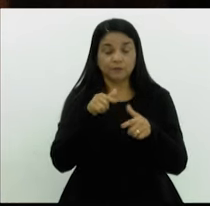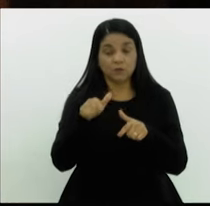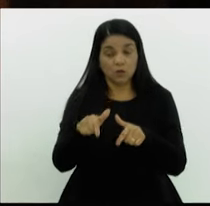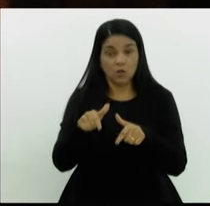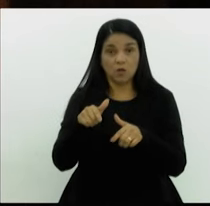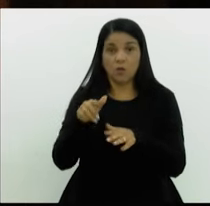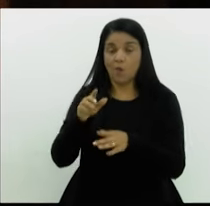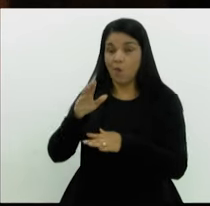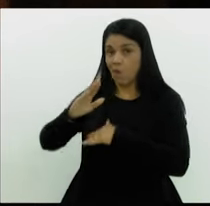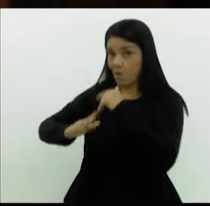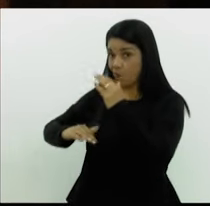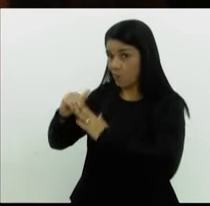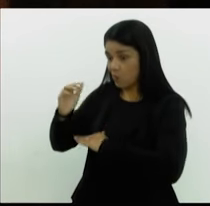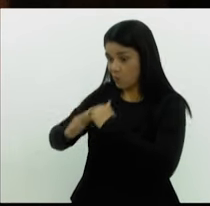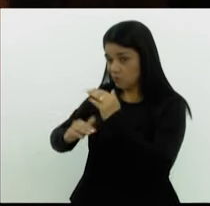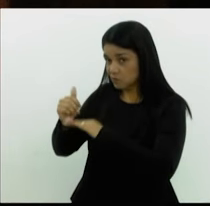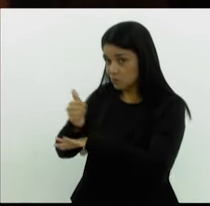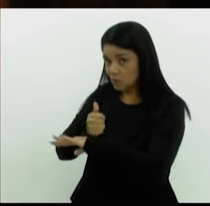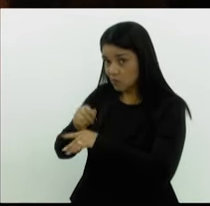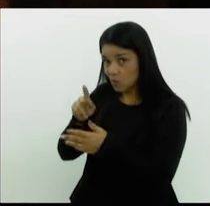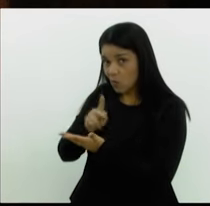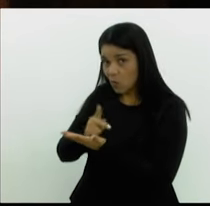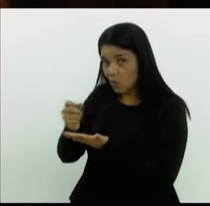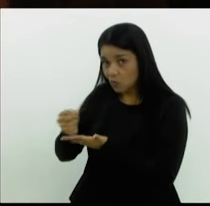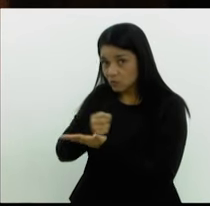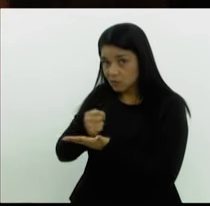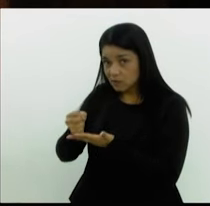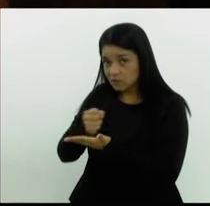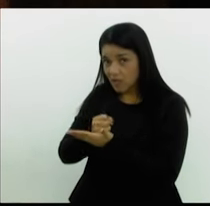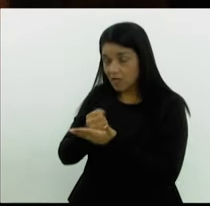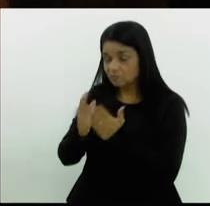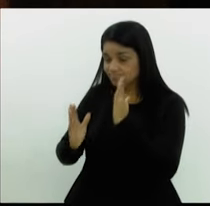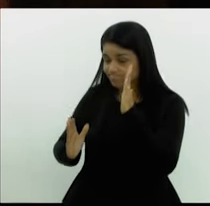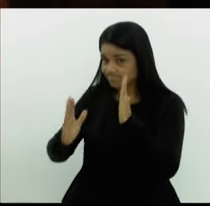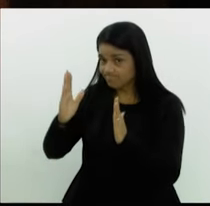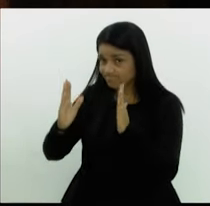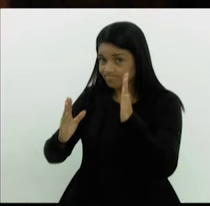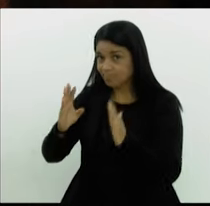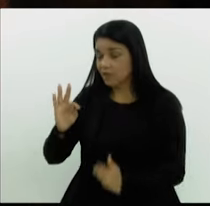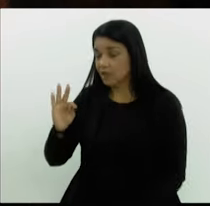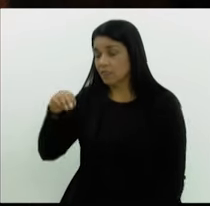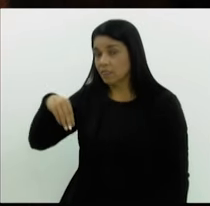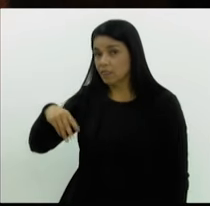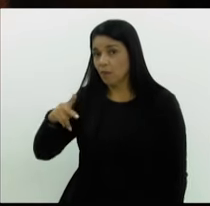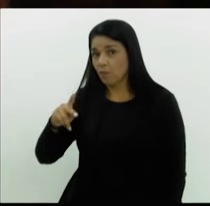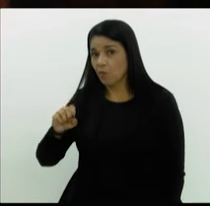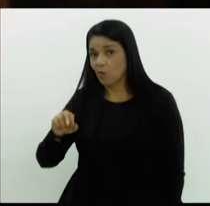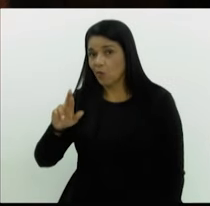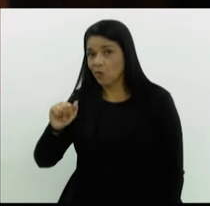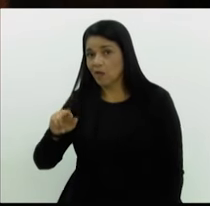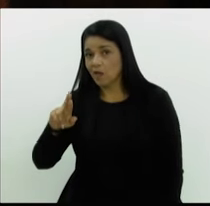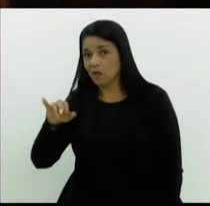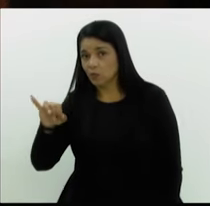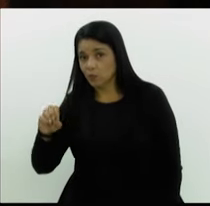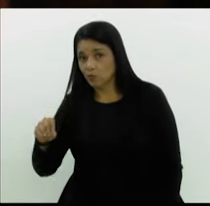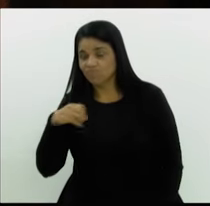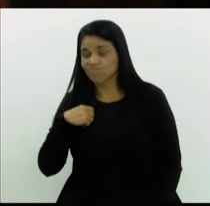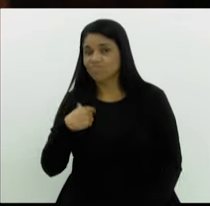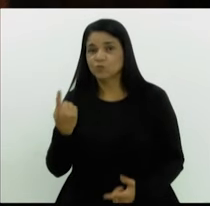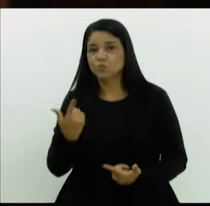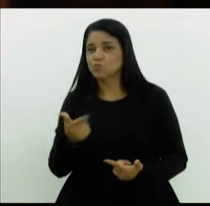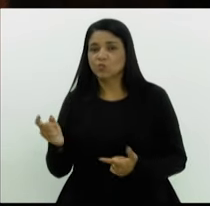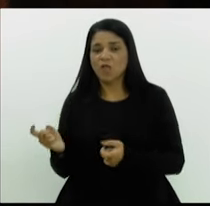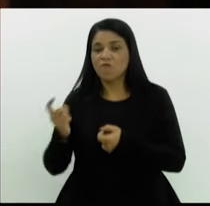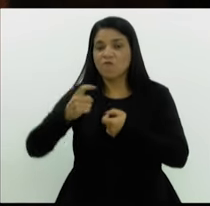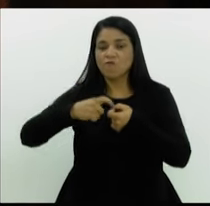é temporário, como bem diz o nome, e não tem um vínculo orgânico e estratégico com